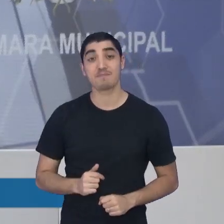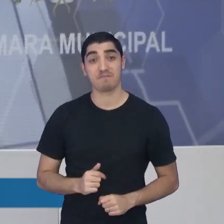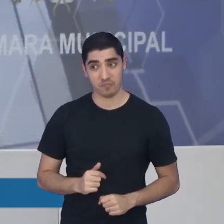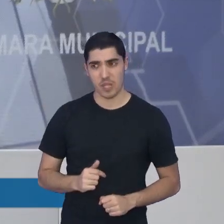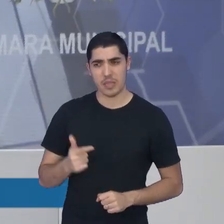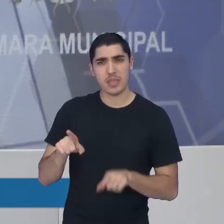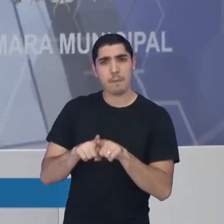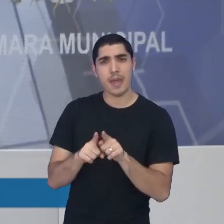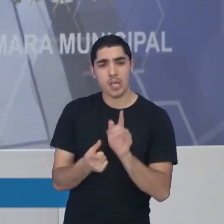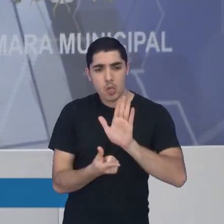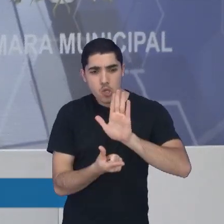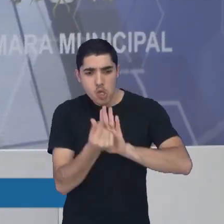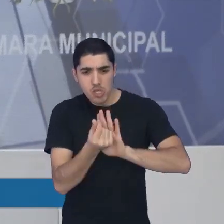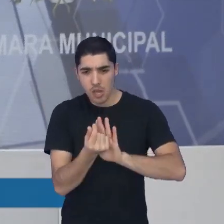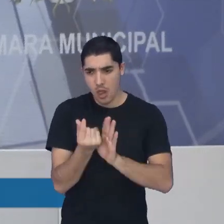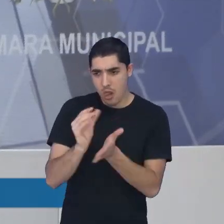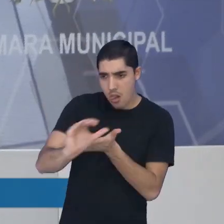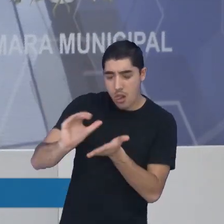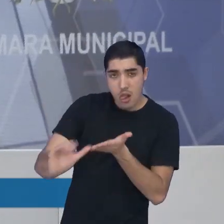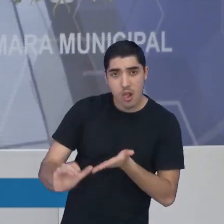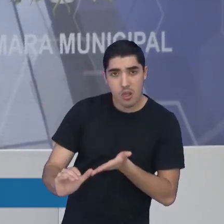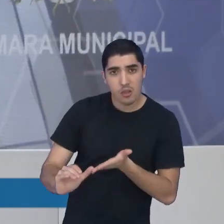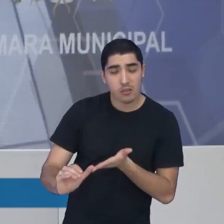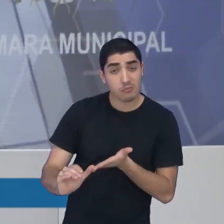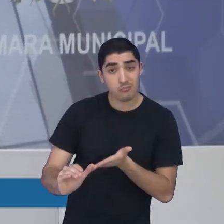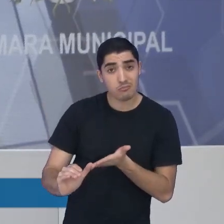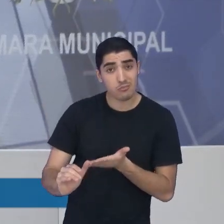uma razão muito simples: não há lucro.